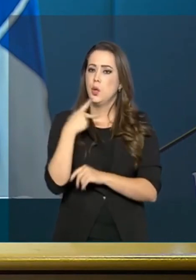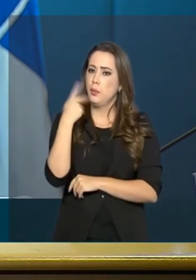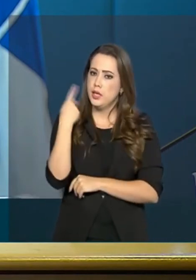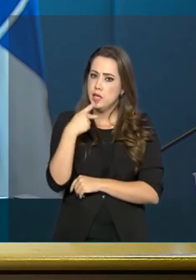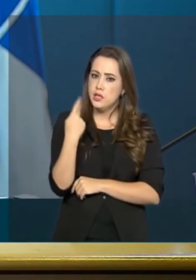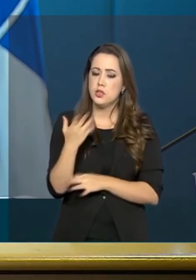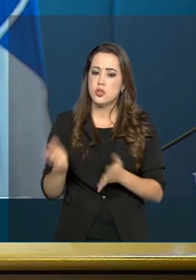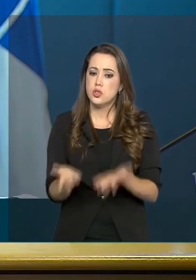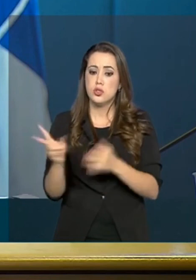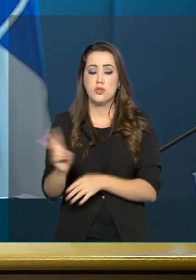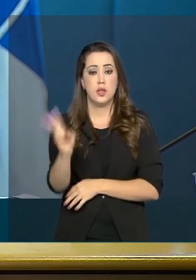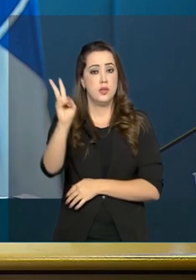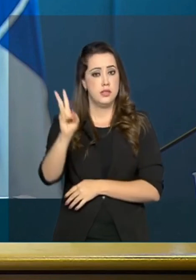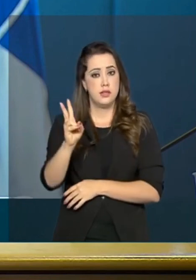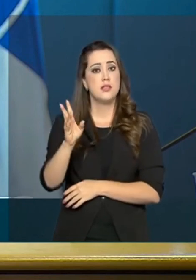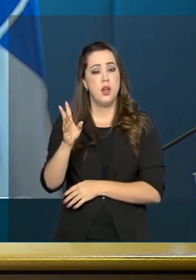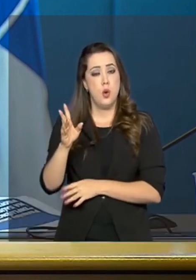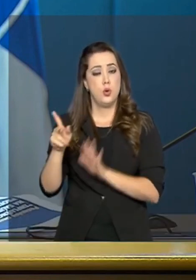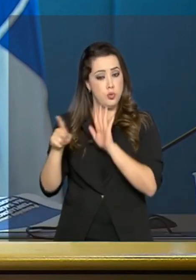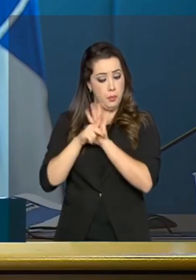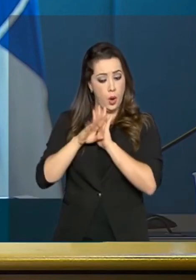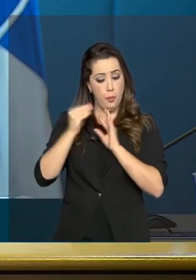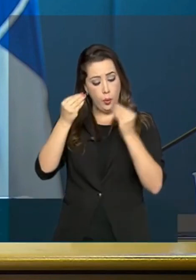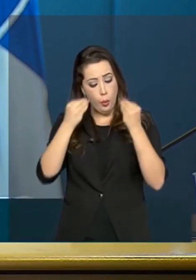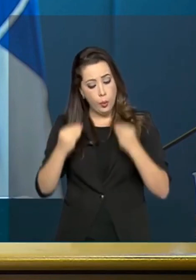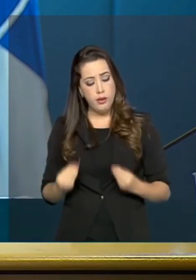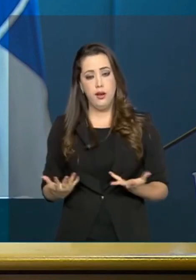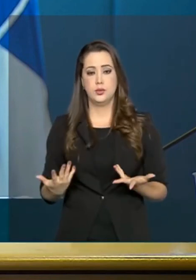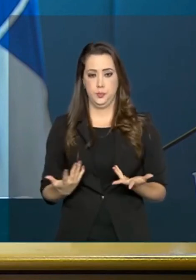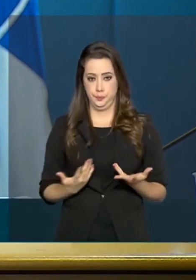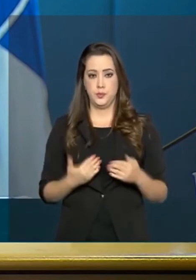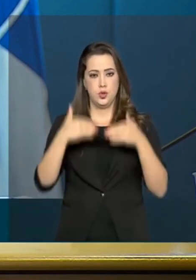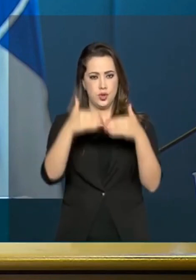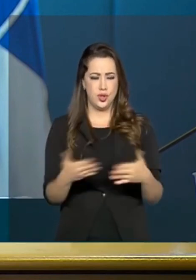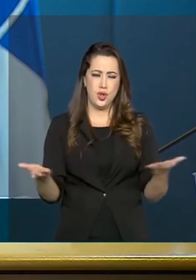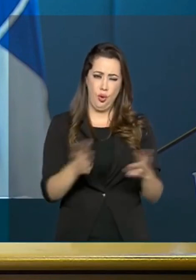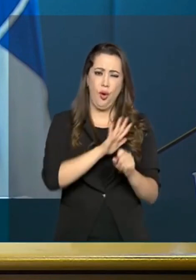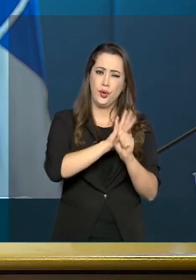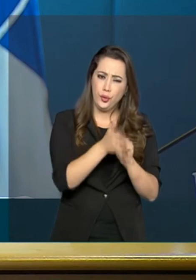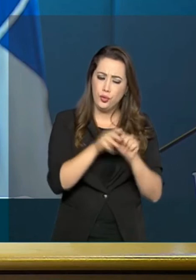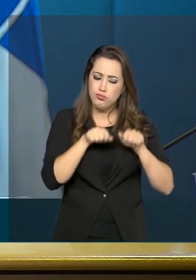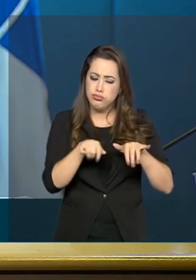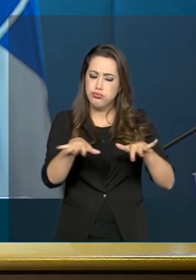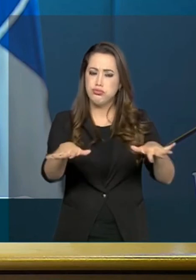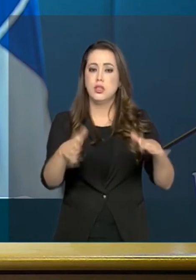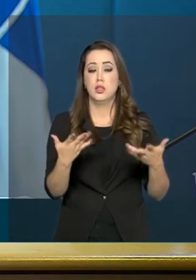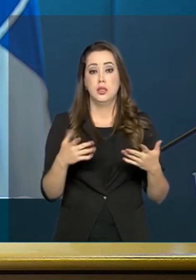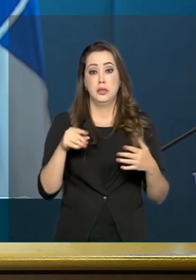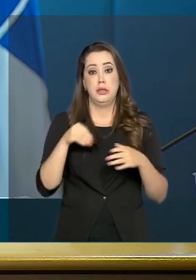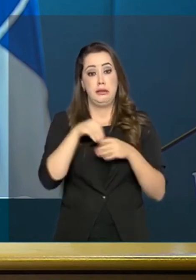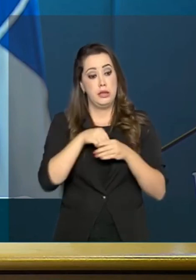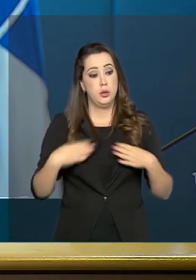proteção, de valorização e de autocuidado. E no enfrentamento da pandemia, que inclui agora para o Ministério da Saúde a